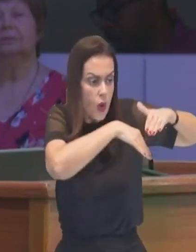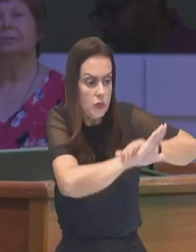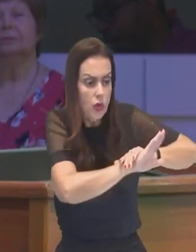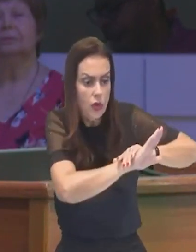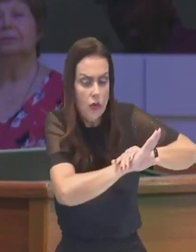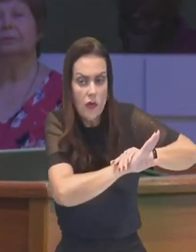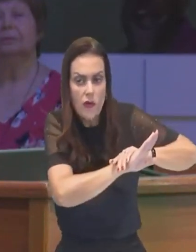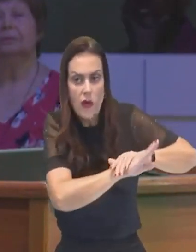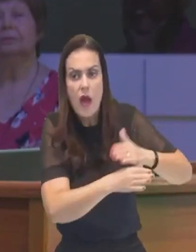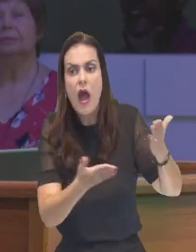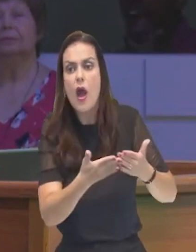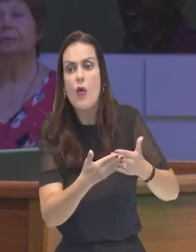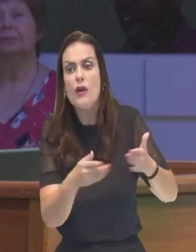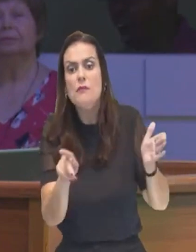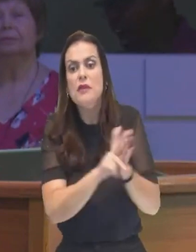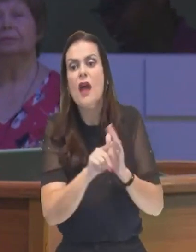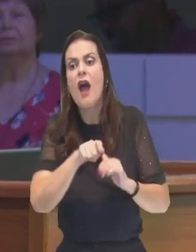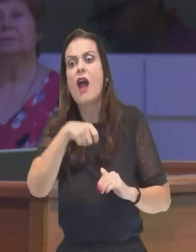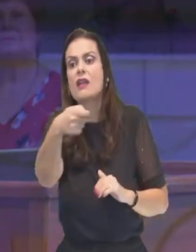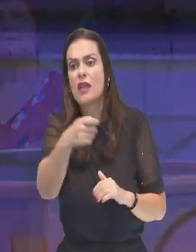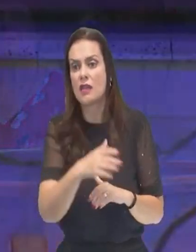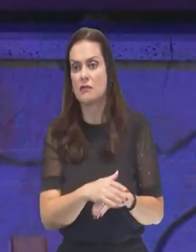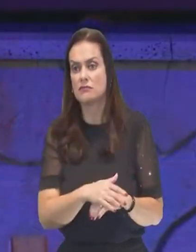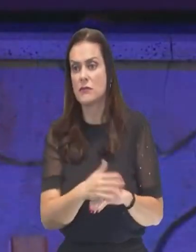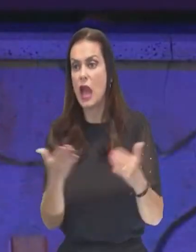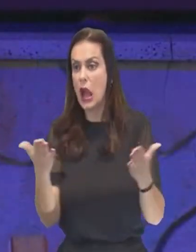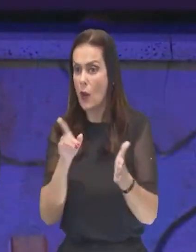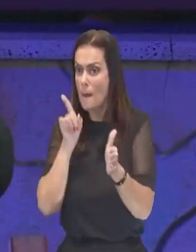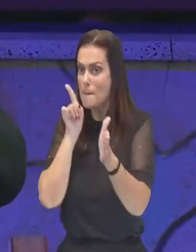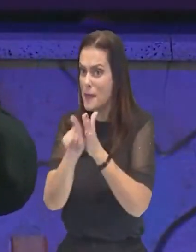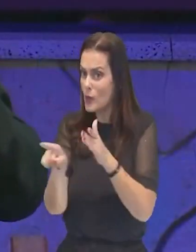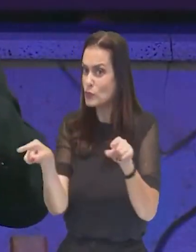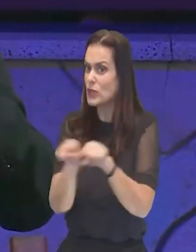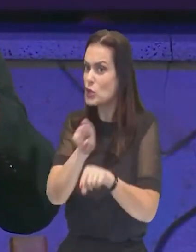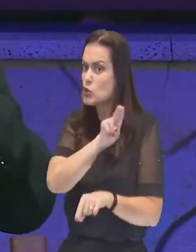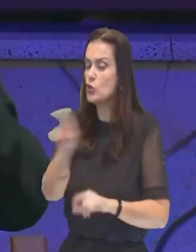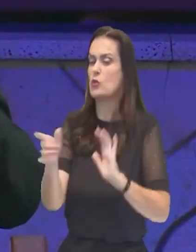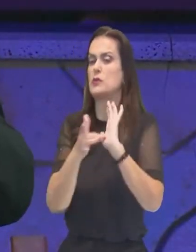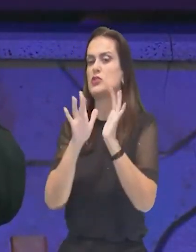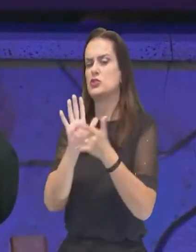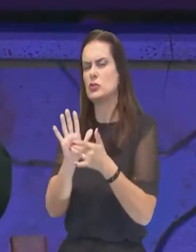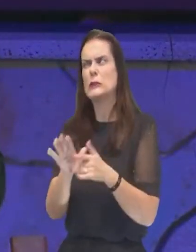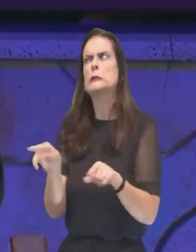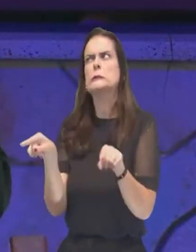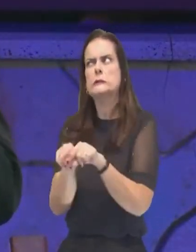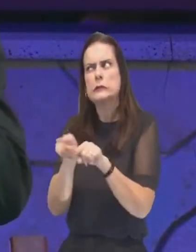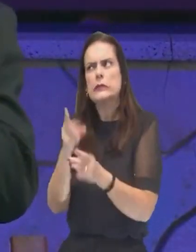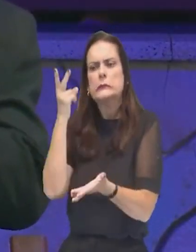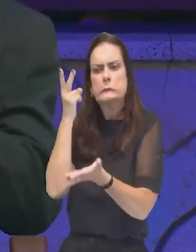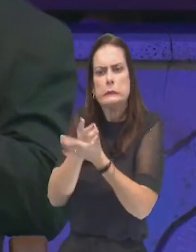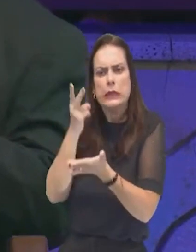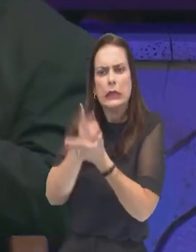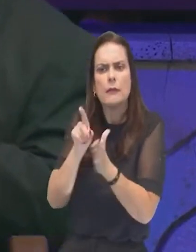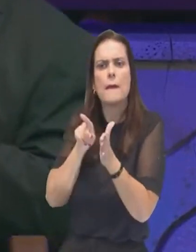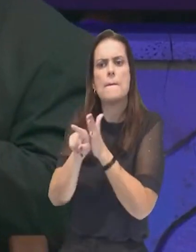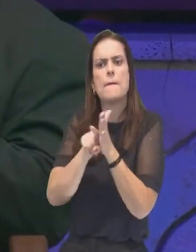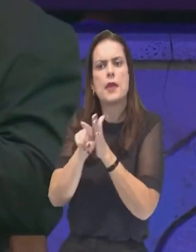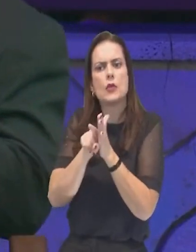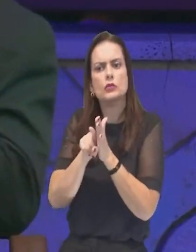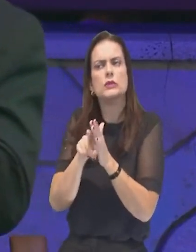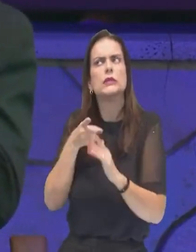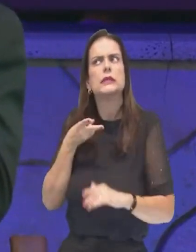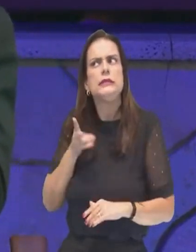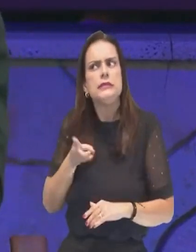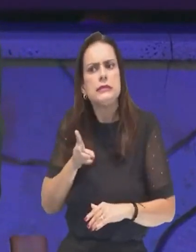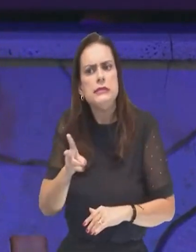Te pergunto nesta manhã, meu querido, em nome de Jesus, porque me fiz esta pergunta, e sempre me faço quando o Senhor